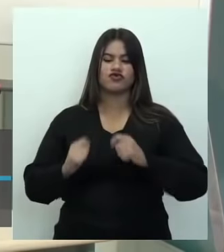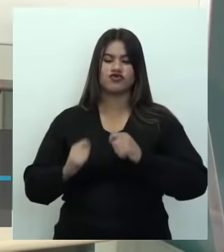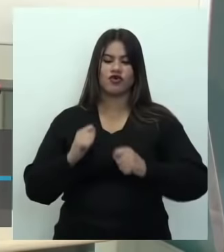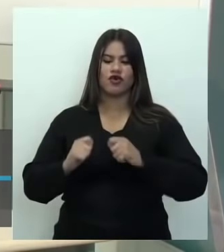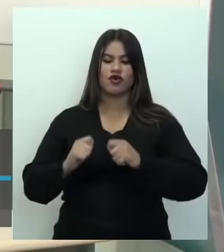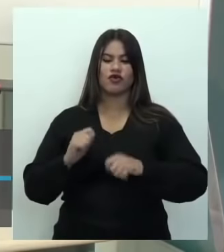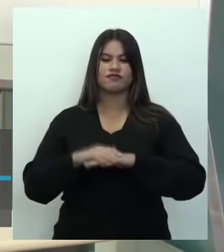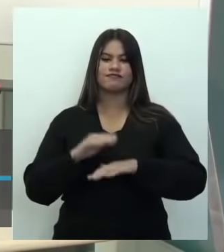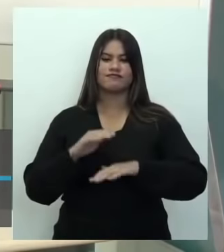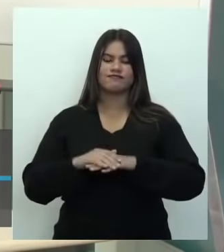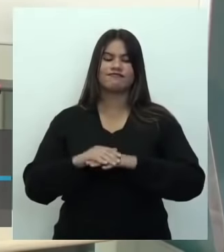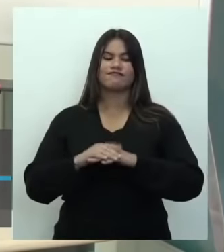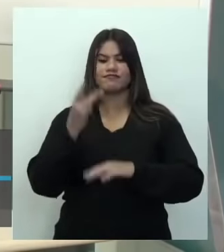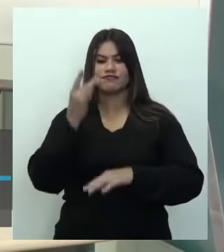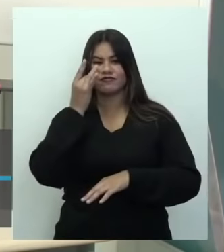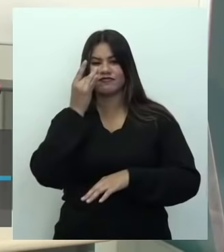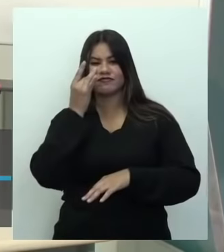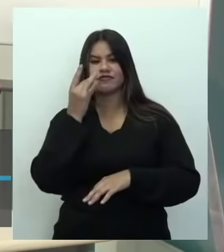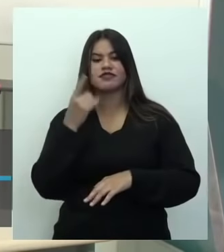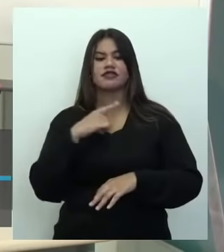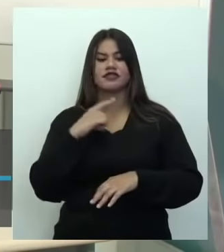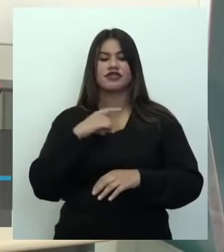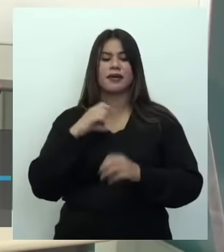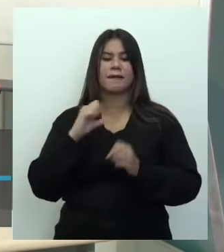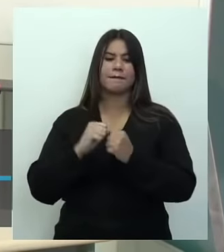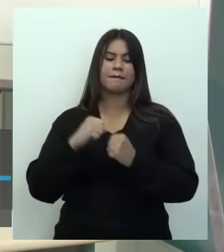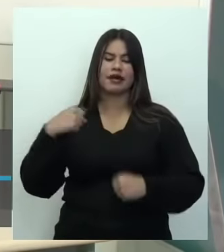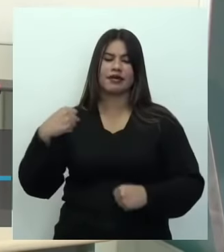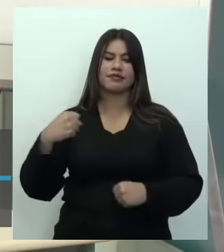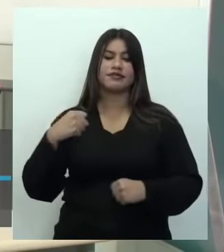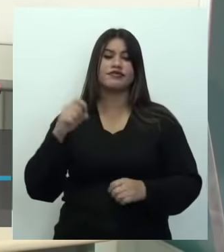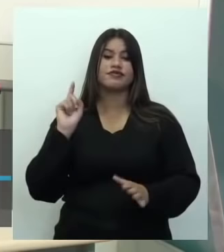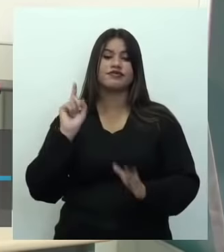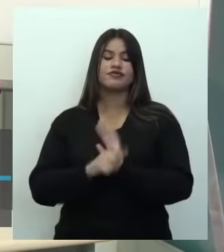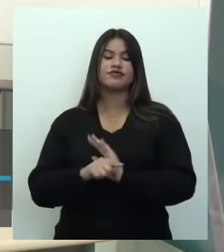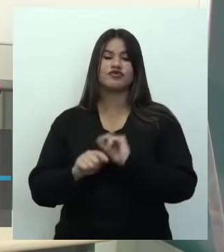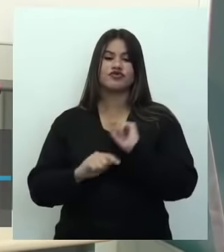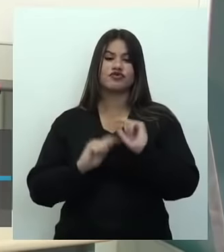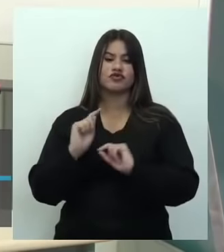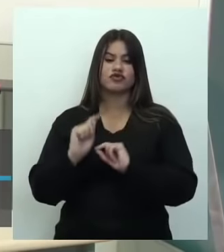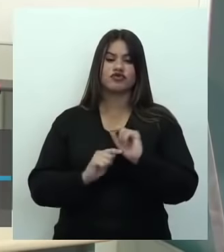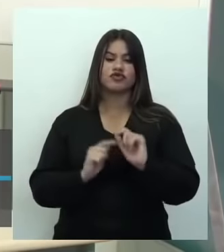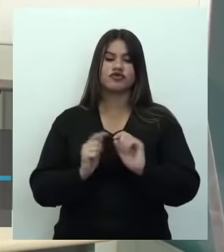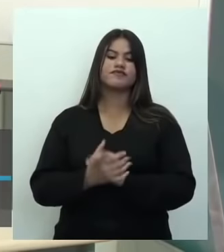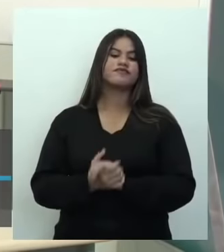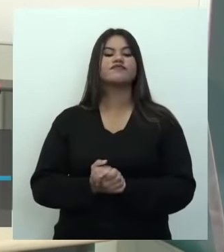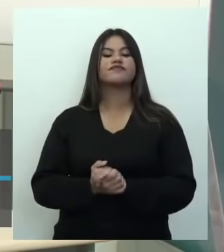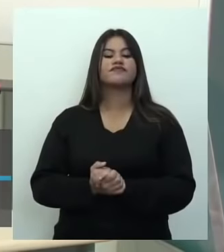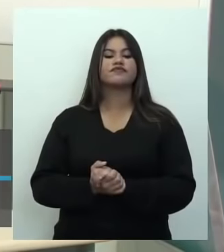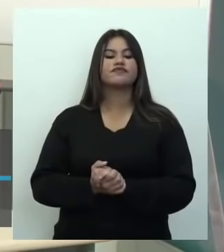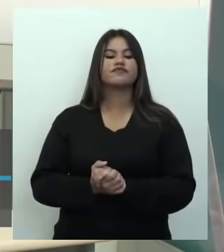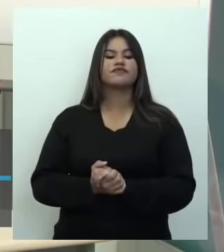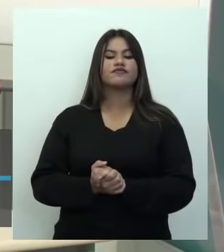boa parte desses jogos eu sei que tem mapas. Então, a minha pergunta é a seguinte, para vocês responderem lá no chat.